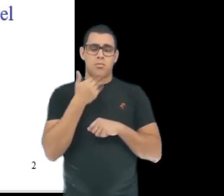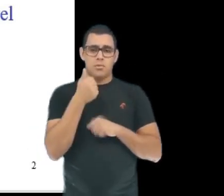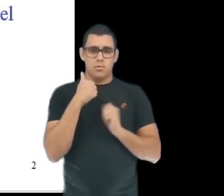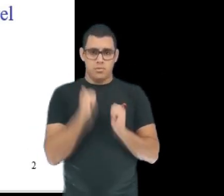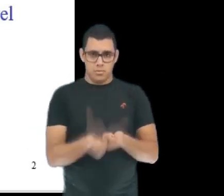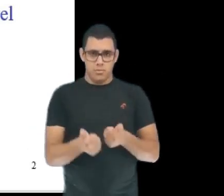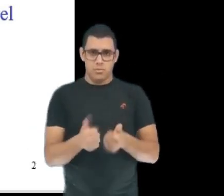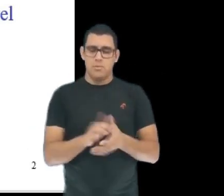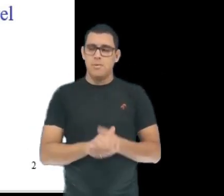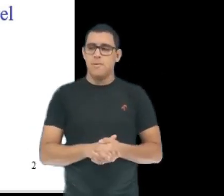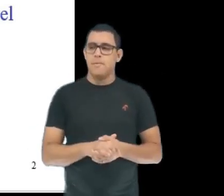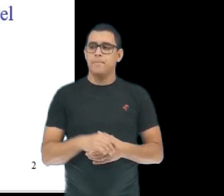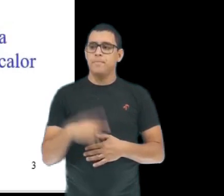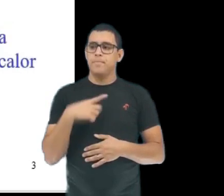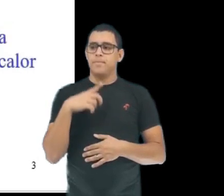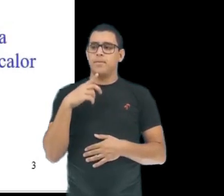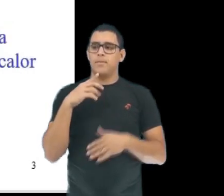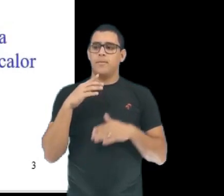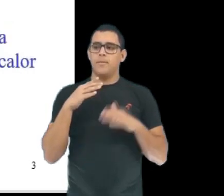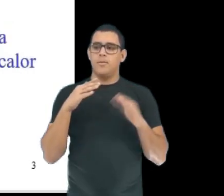hidrogênio como fonte de energia também.